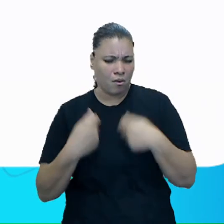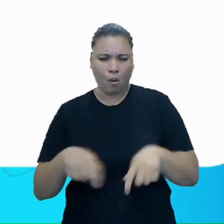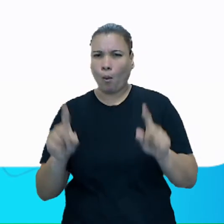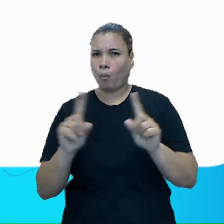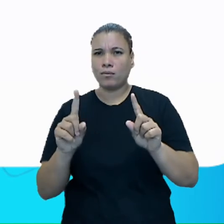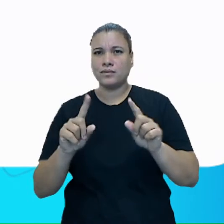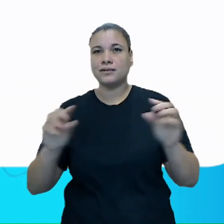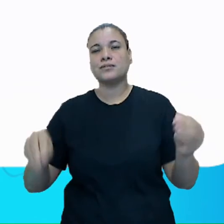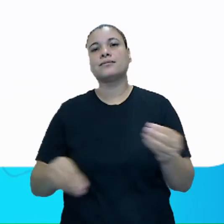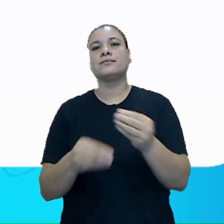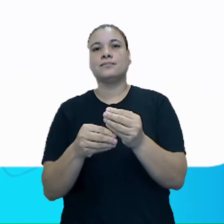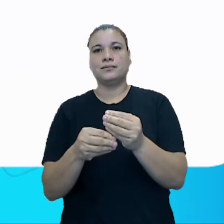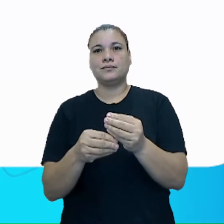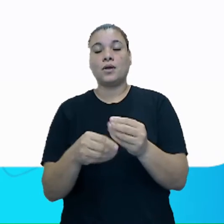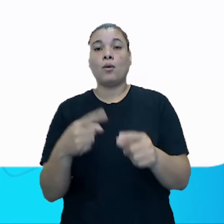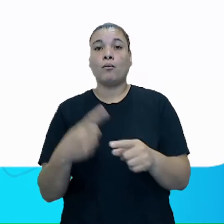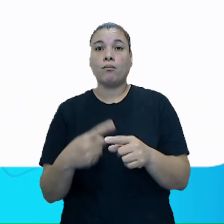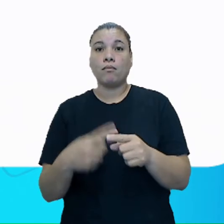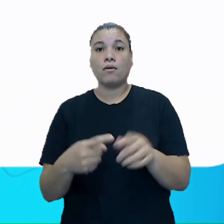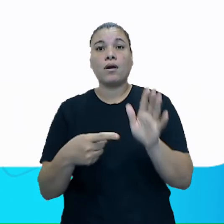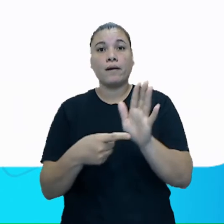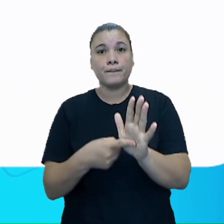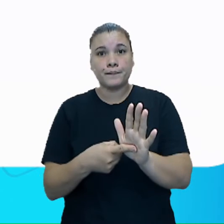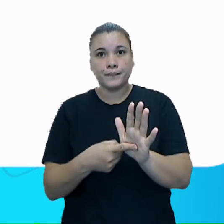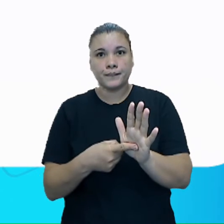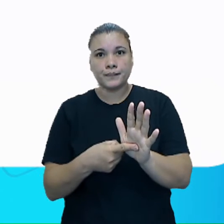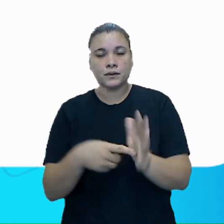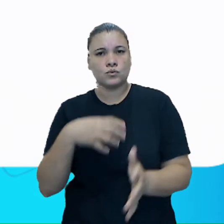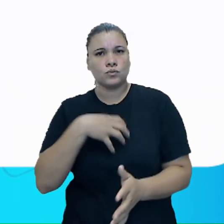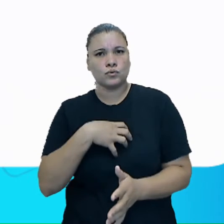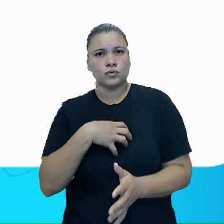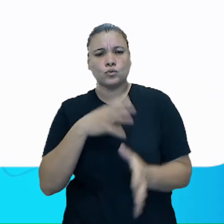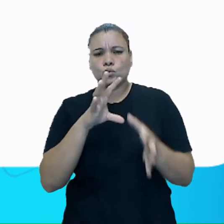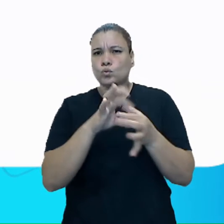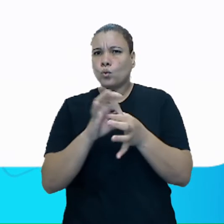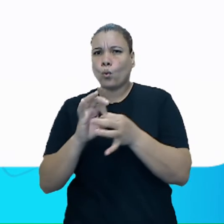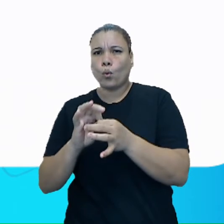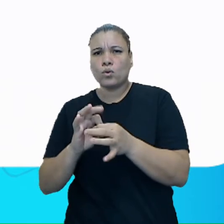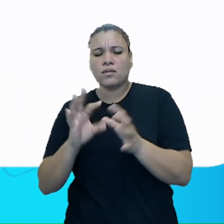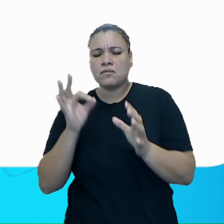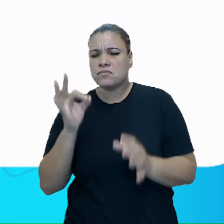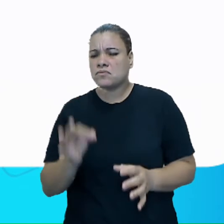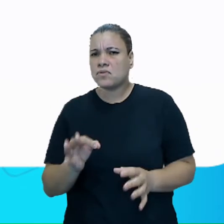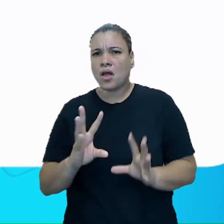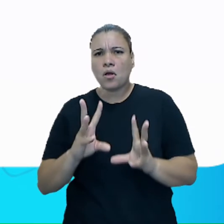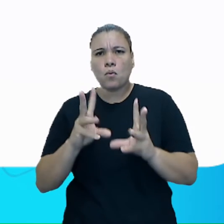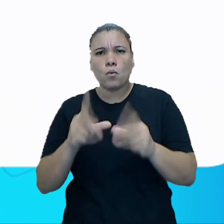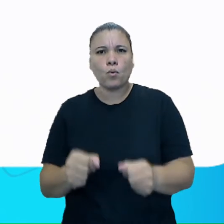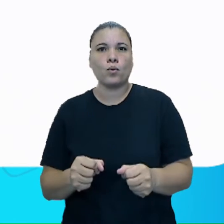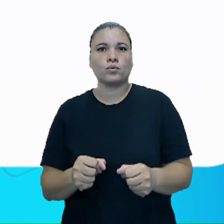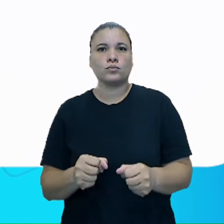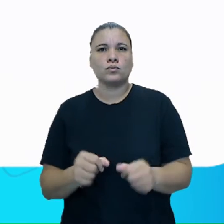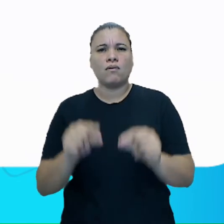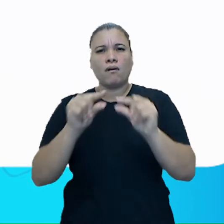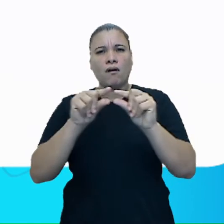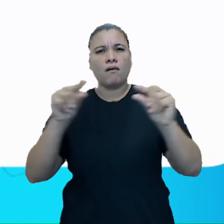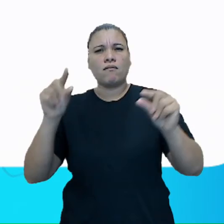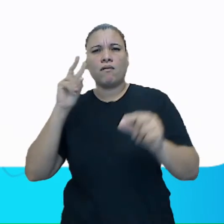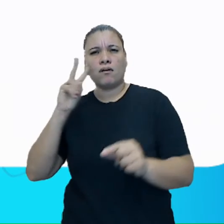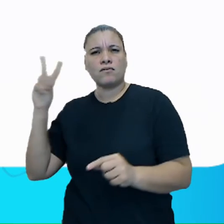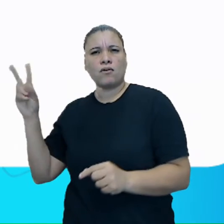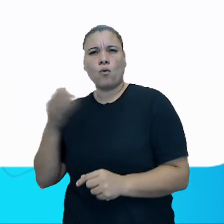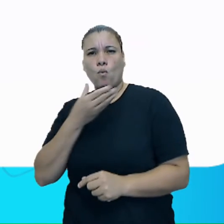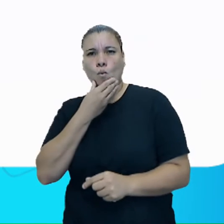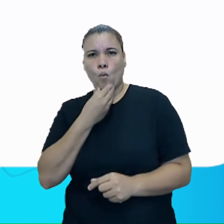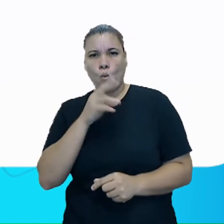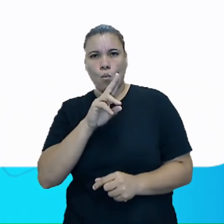Olha, pois apresentam um sentido completo. Observem, Oswaldo saiu. Eu entendi, o